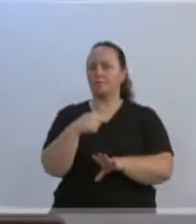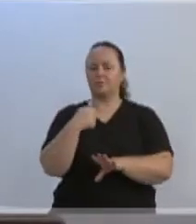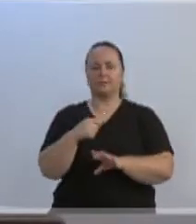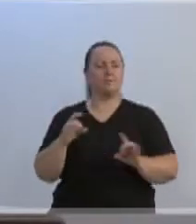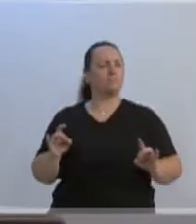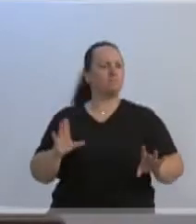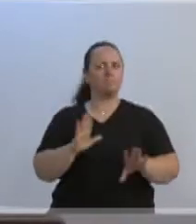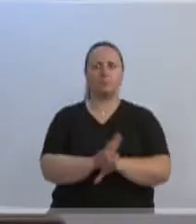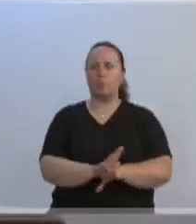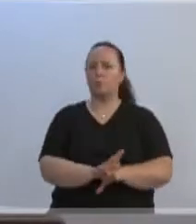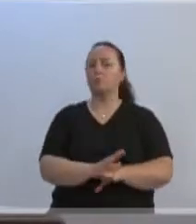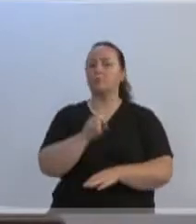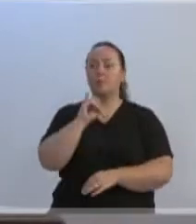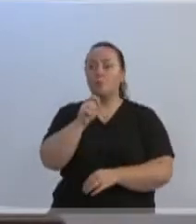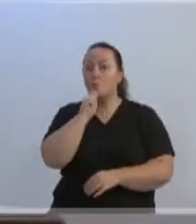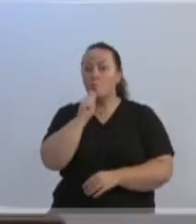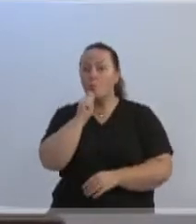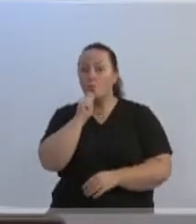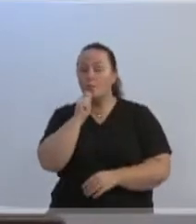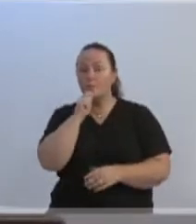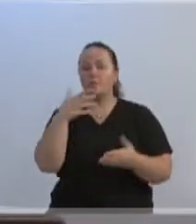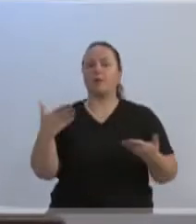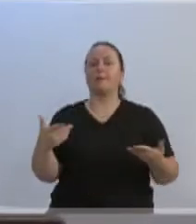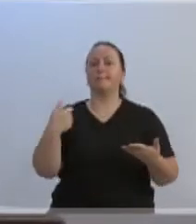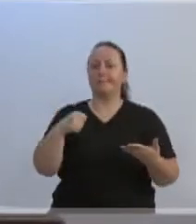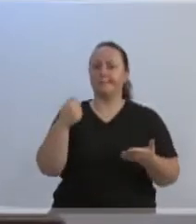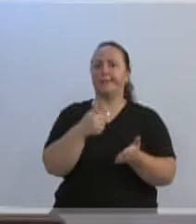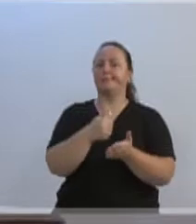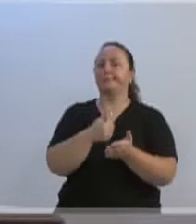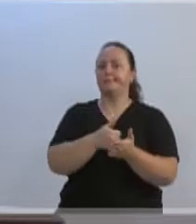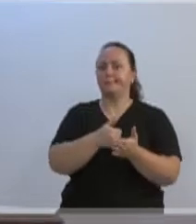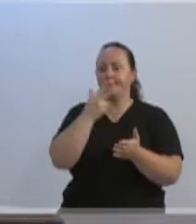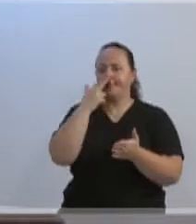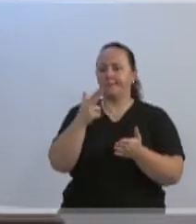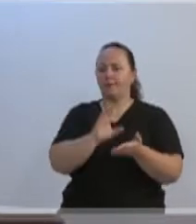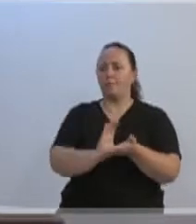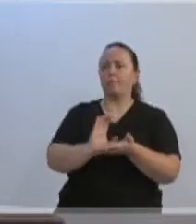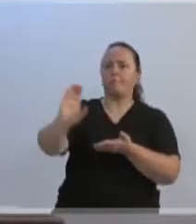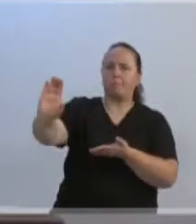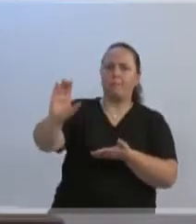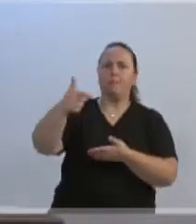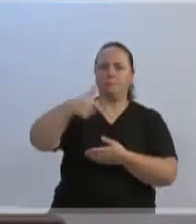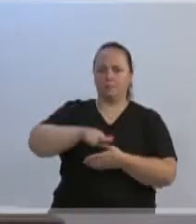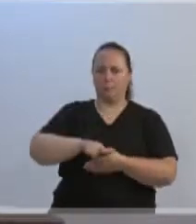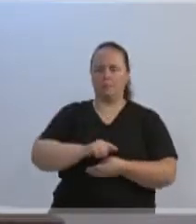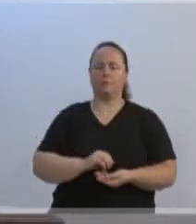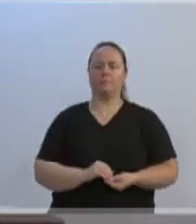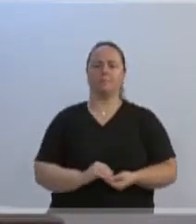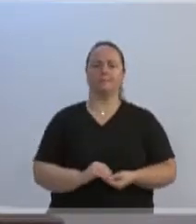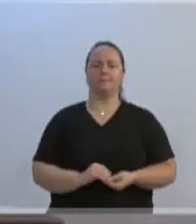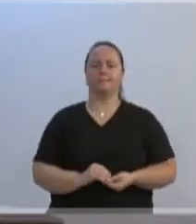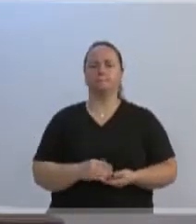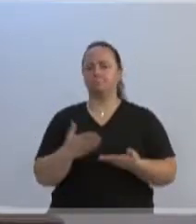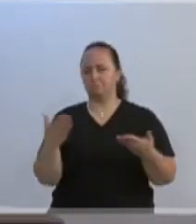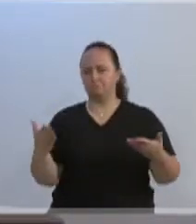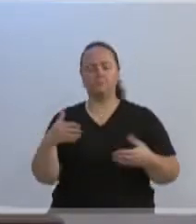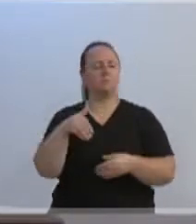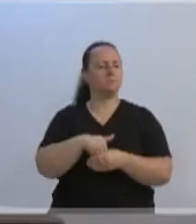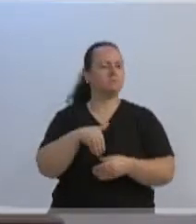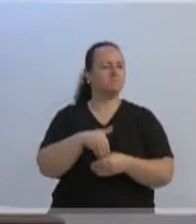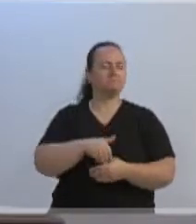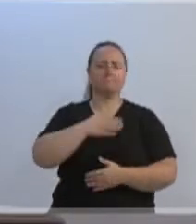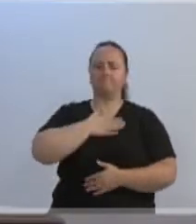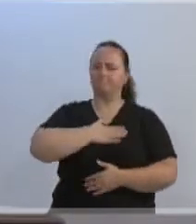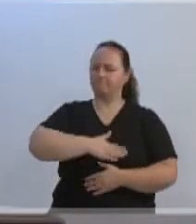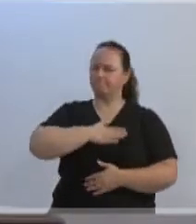sob pena do governo municipal tem que custear todo esse investimento não seria isso votei com muita tranquilidade